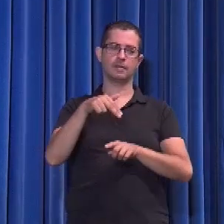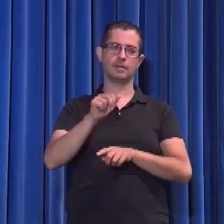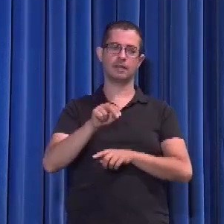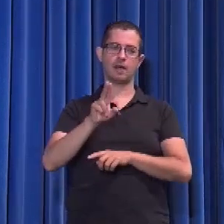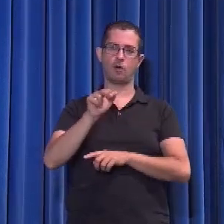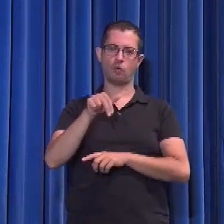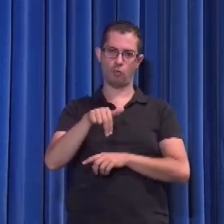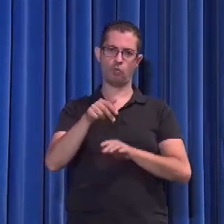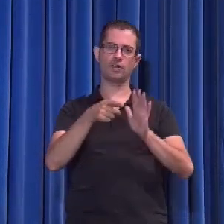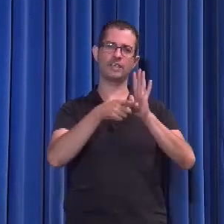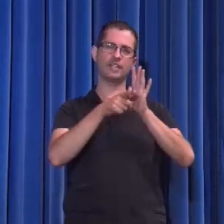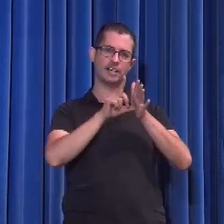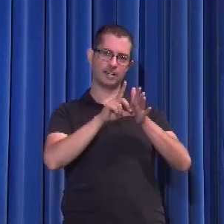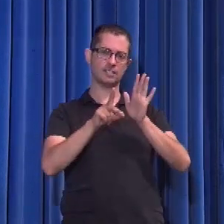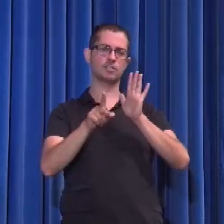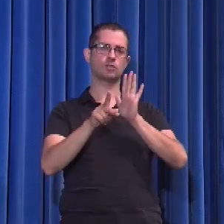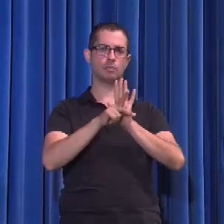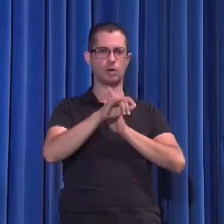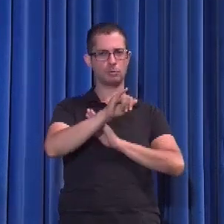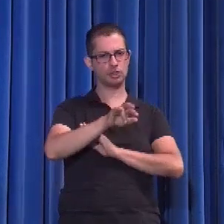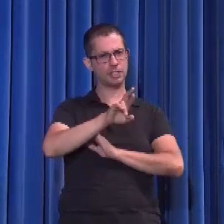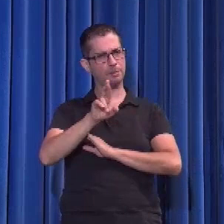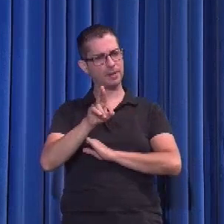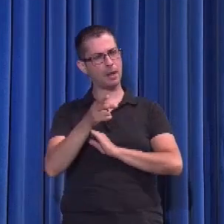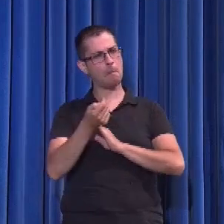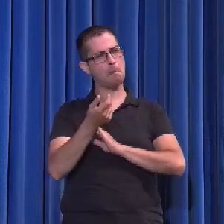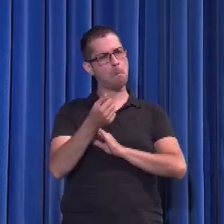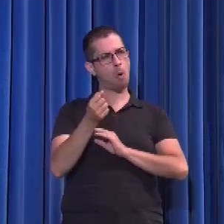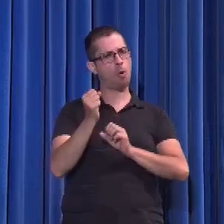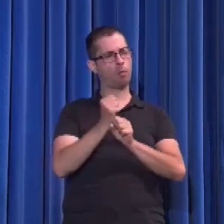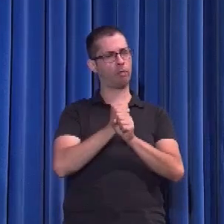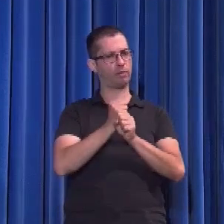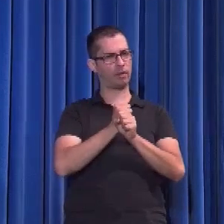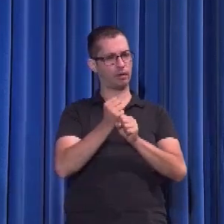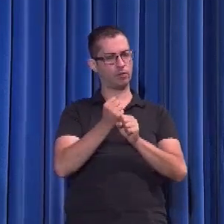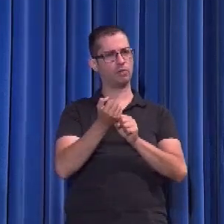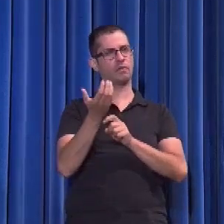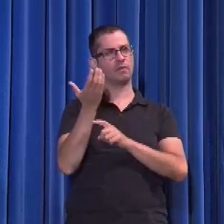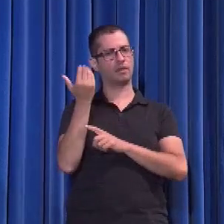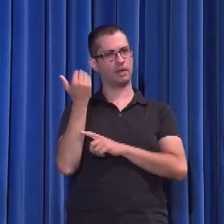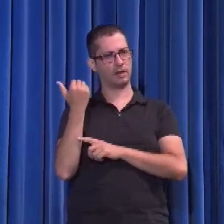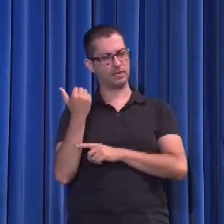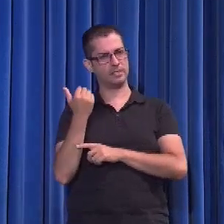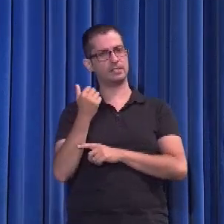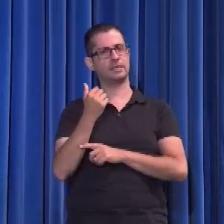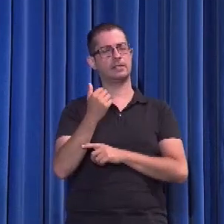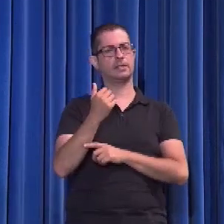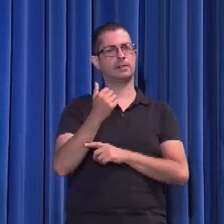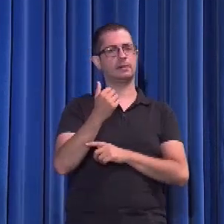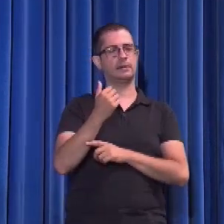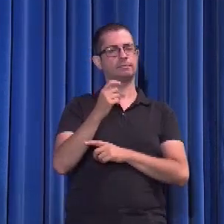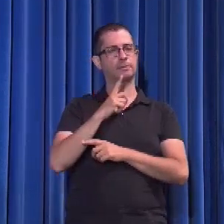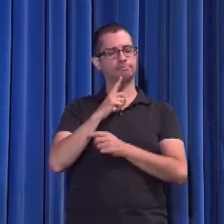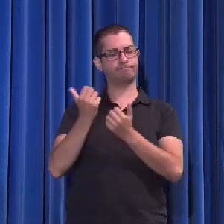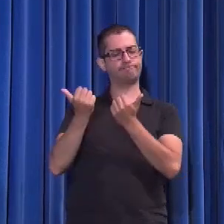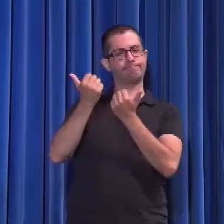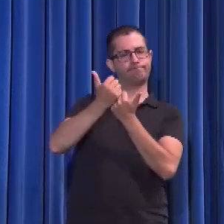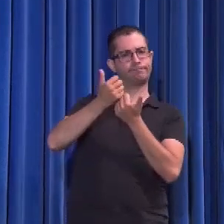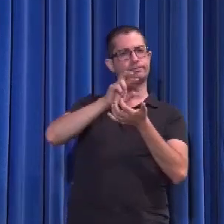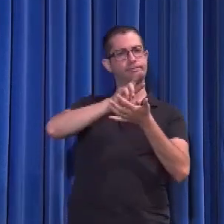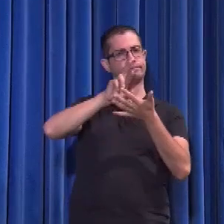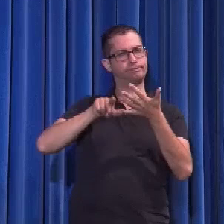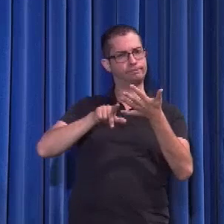próprio Jeremias, poucos anos antes, Abacuque, que provavelmente tenha sido contemporâneo dele. Então